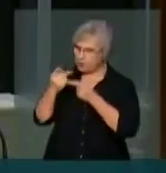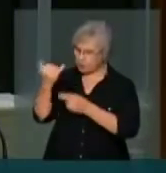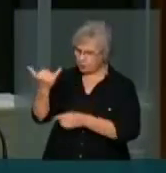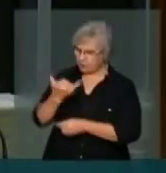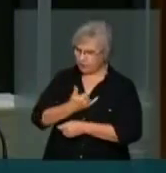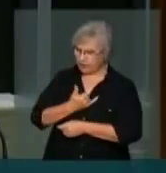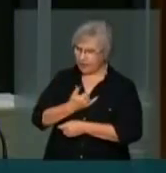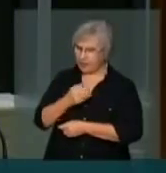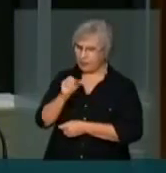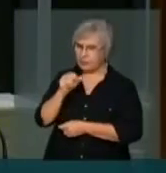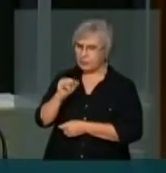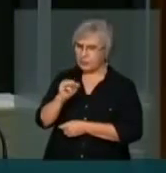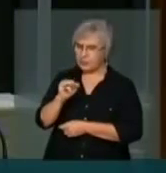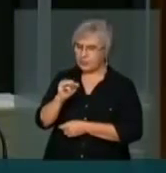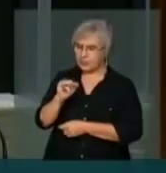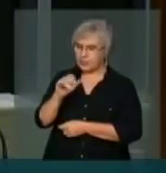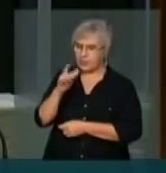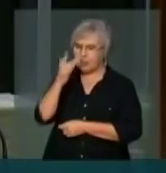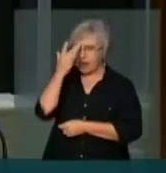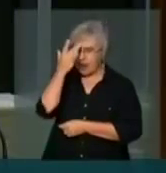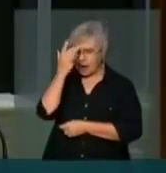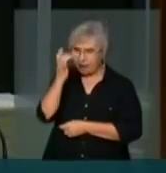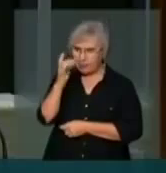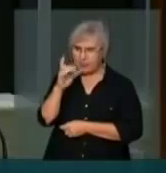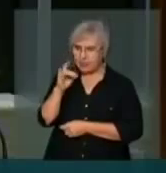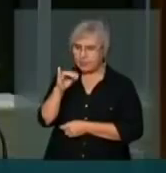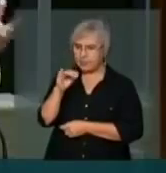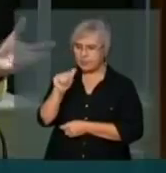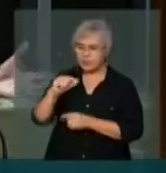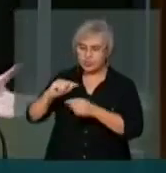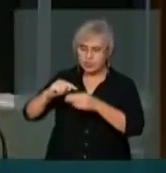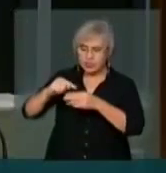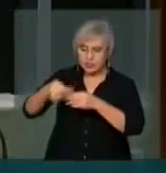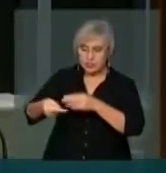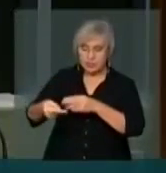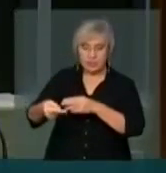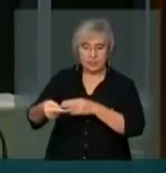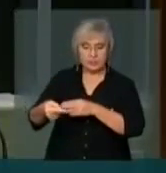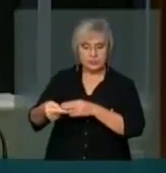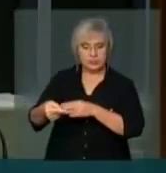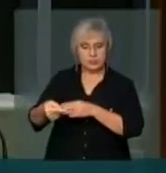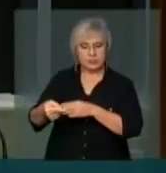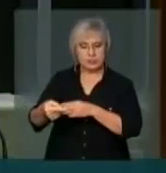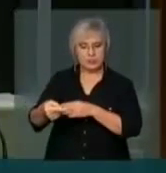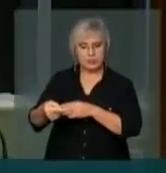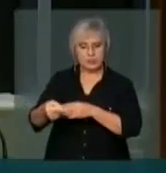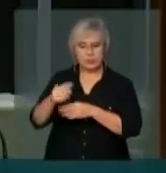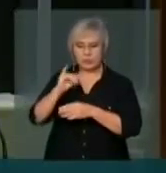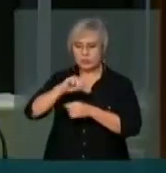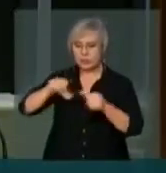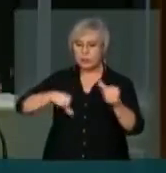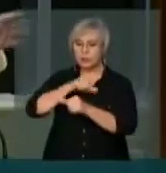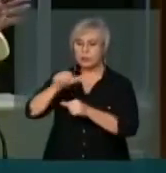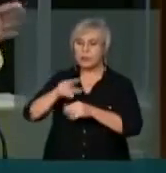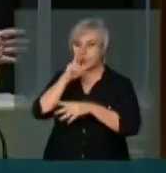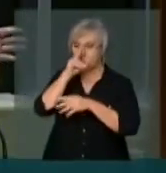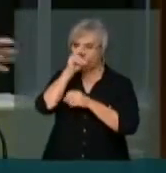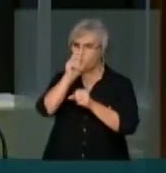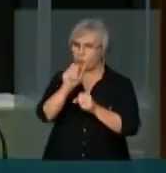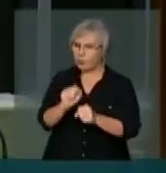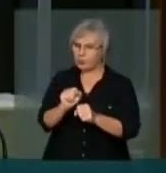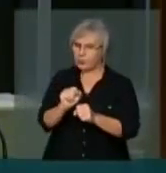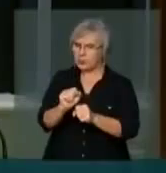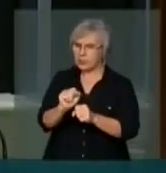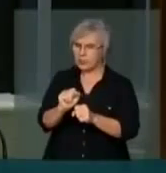dia seguinte de uma efetiva situação de alteração no poder, eu